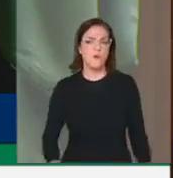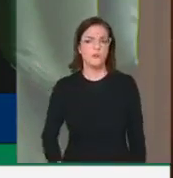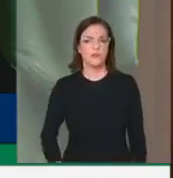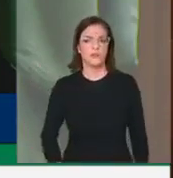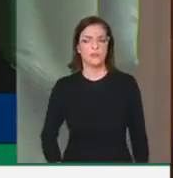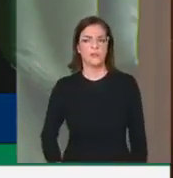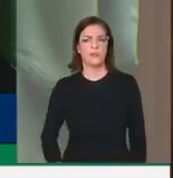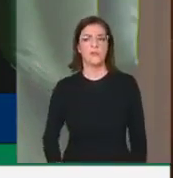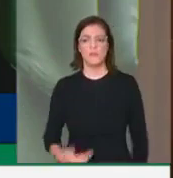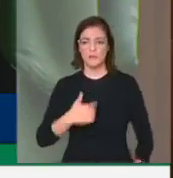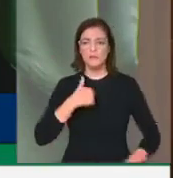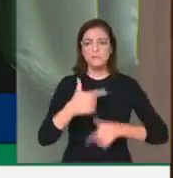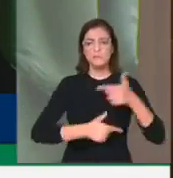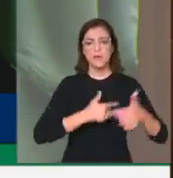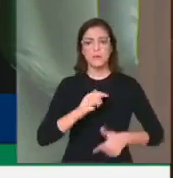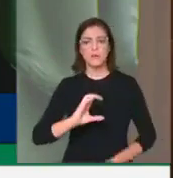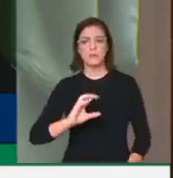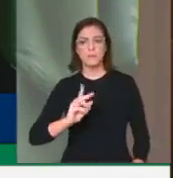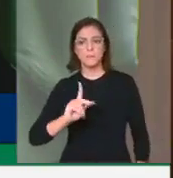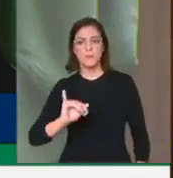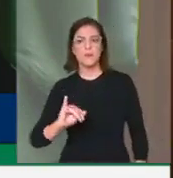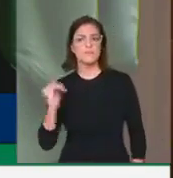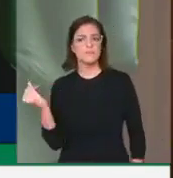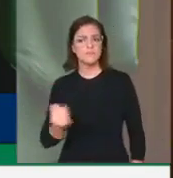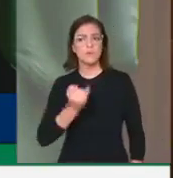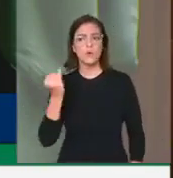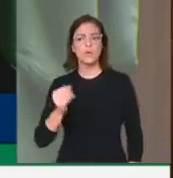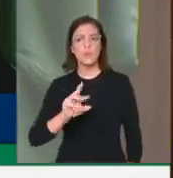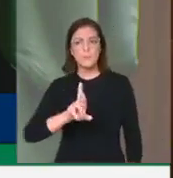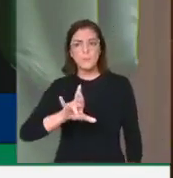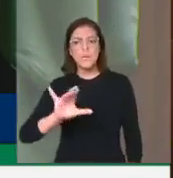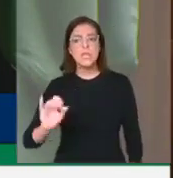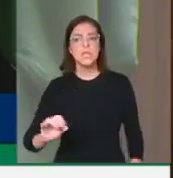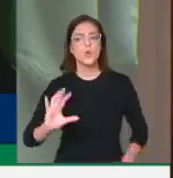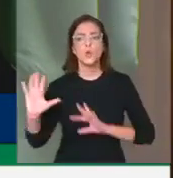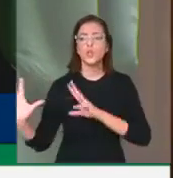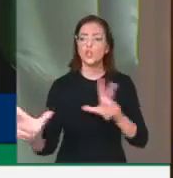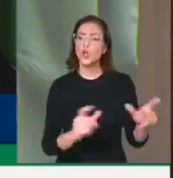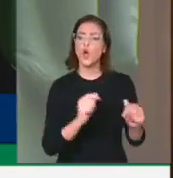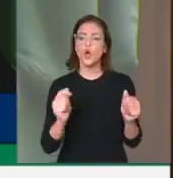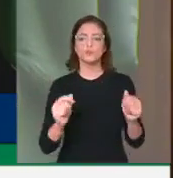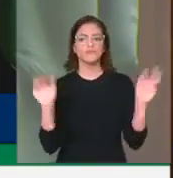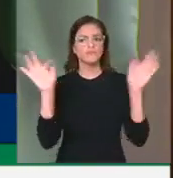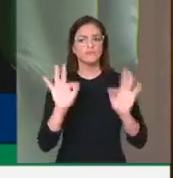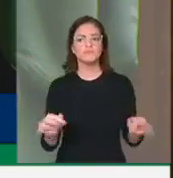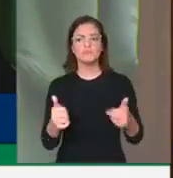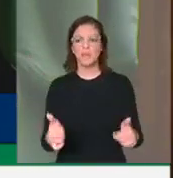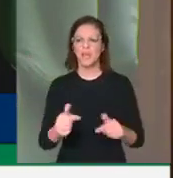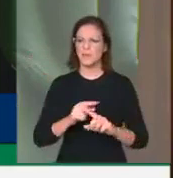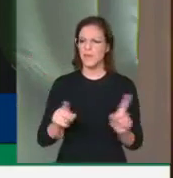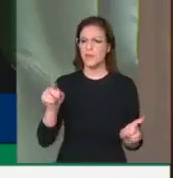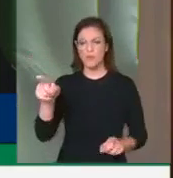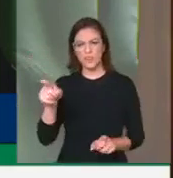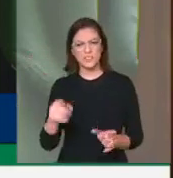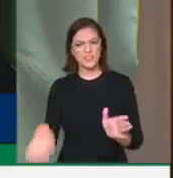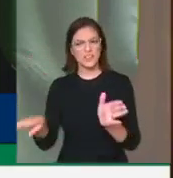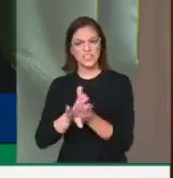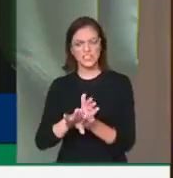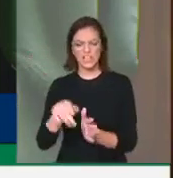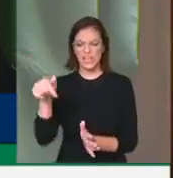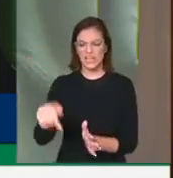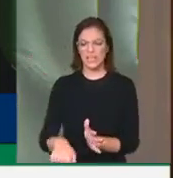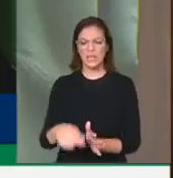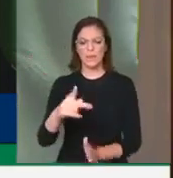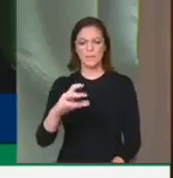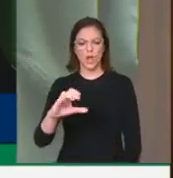pela CPI das milícias algo de importante para o Rio de Janeiro e que teve o aplauso de todos os setores. O senhor veio com um pacote anticrime, feito às